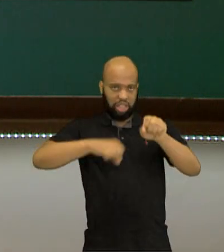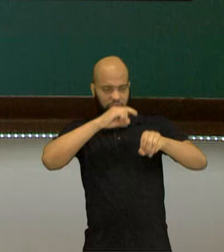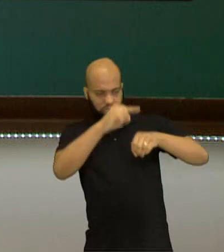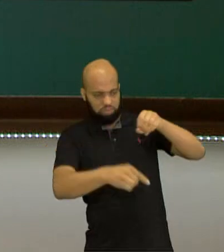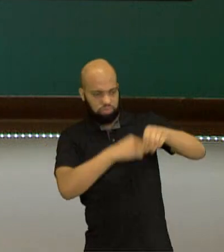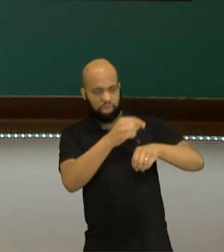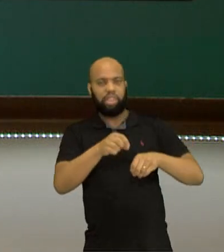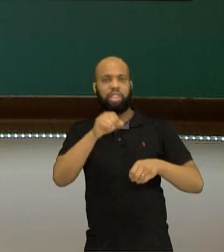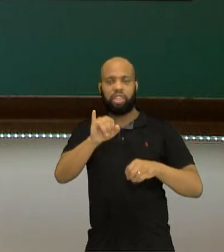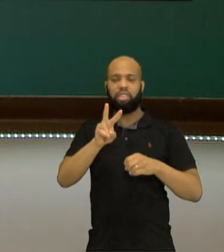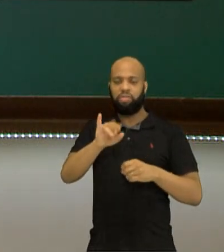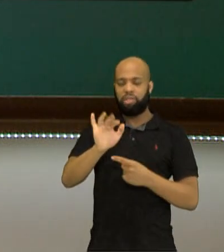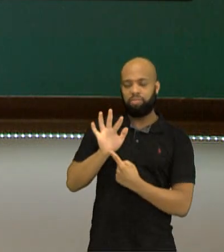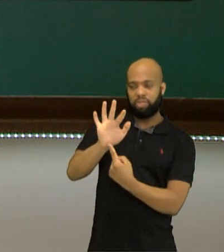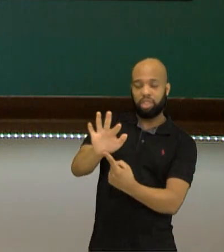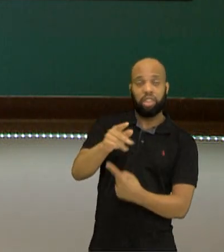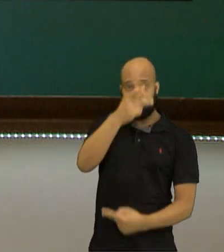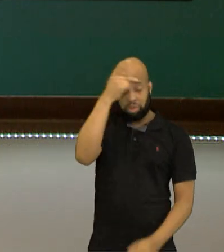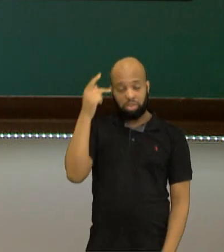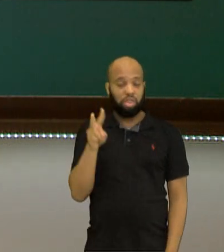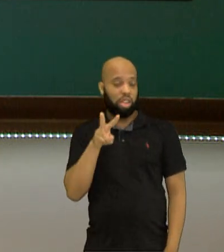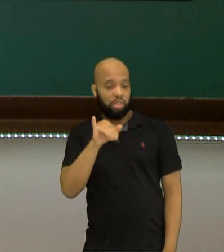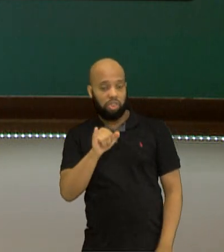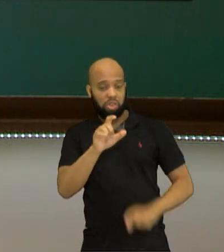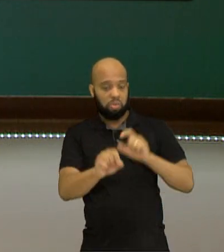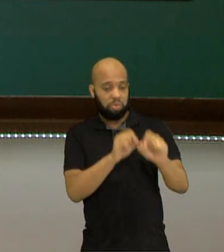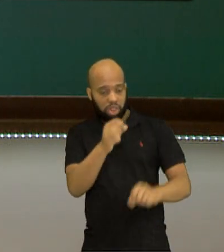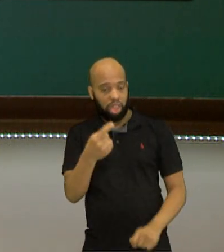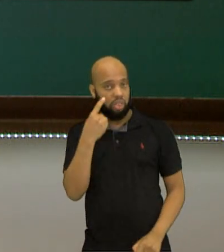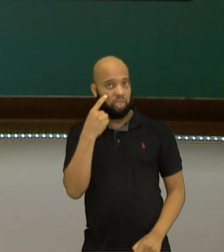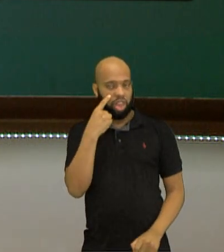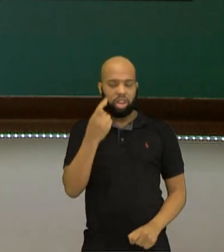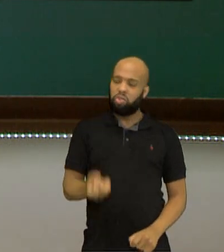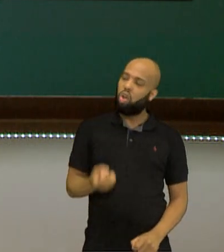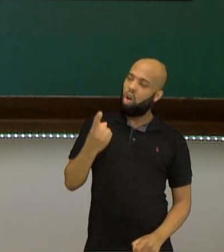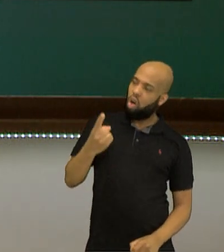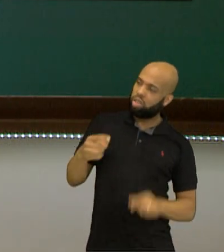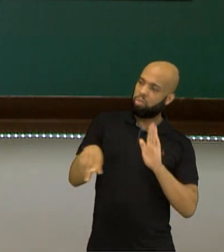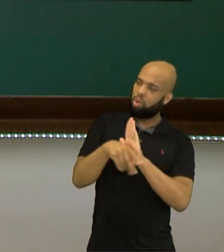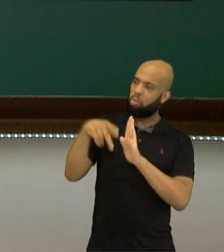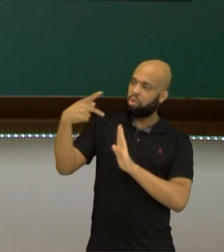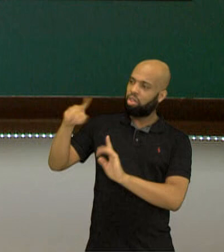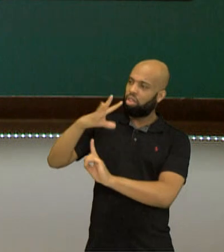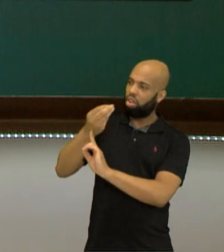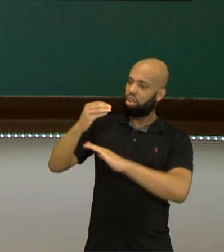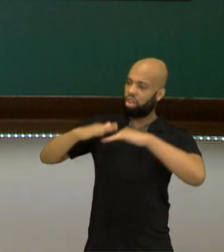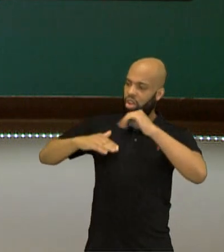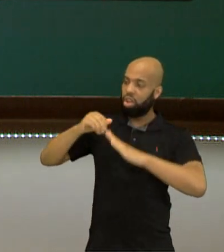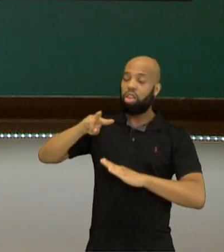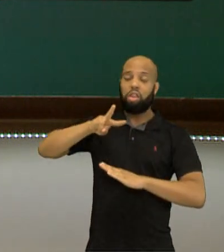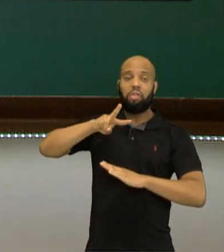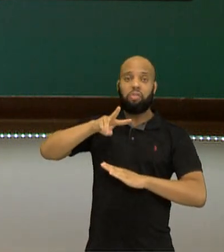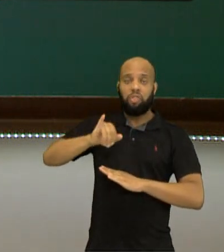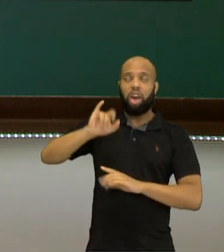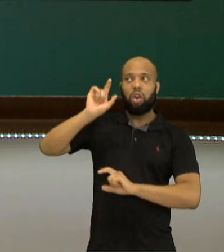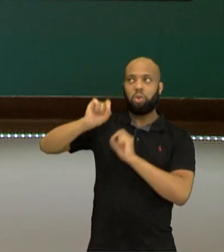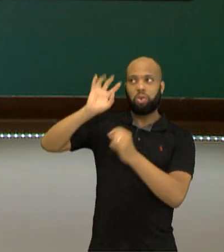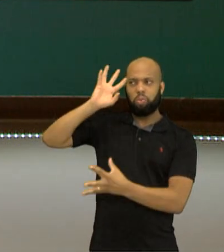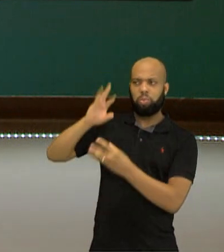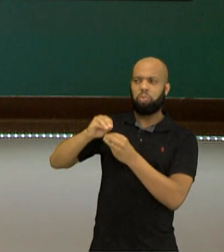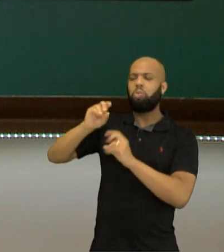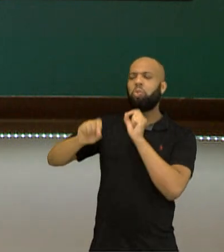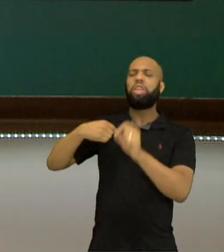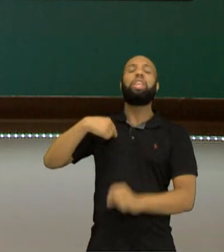numa exposição, as pessoas vão atrelar ao Duchamp, mas vão tirar suas próprias conclusões. O que me lembra a